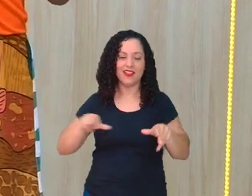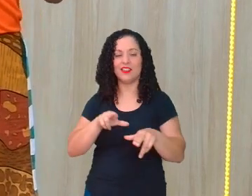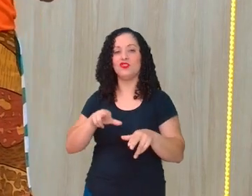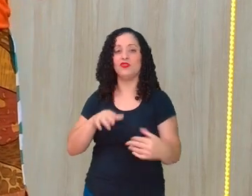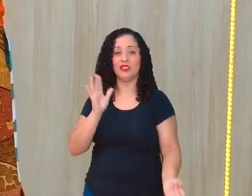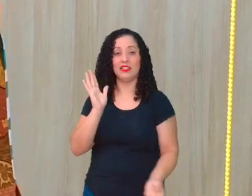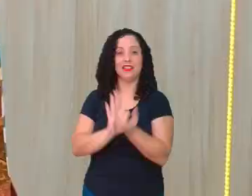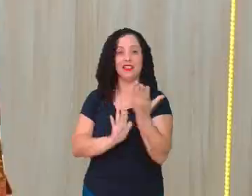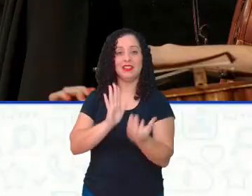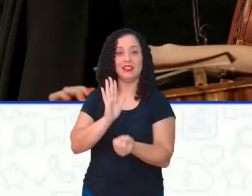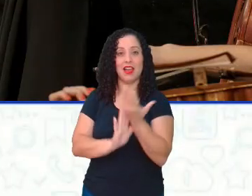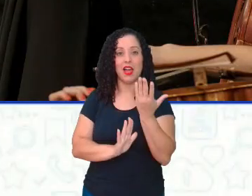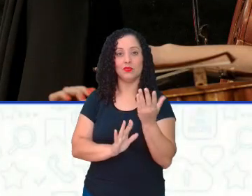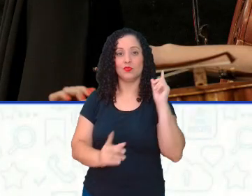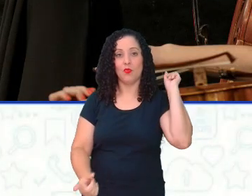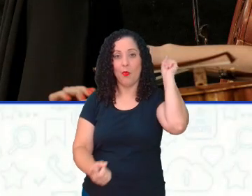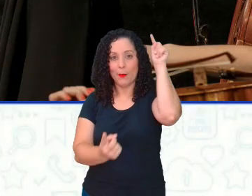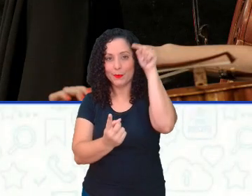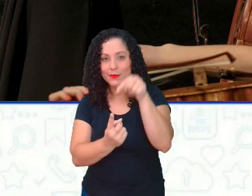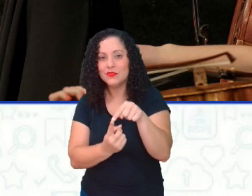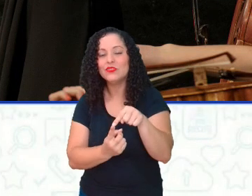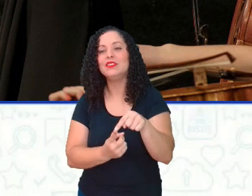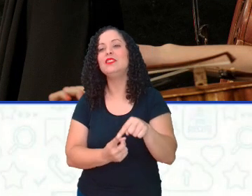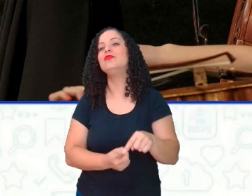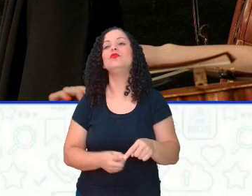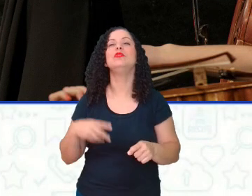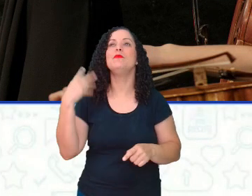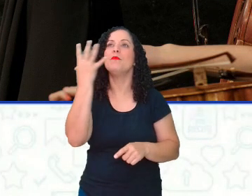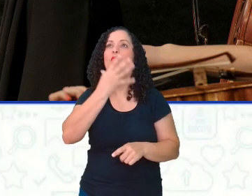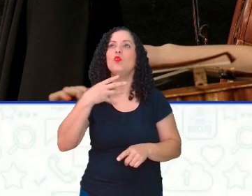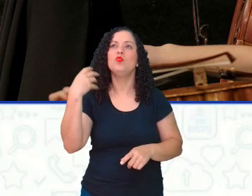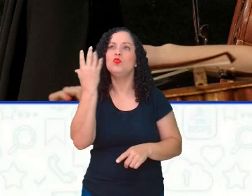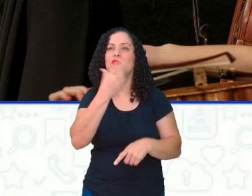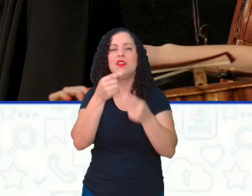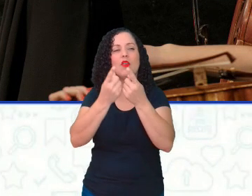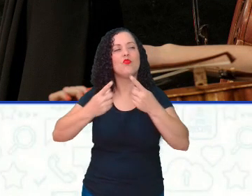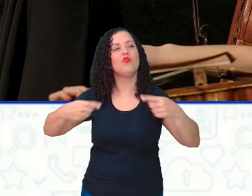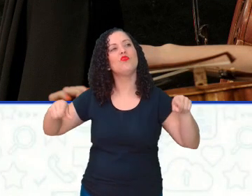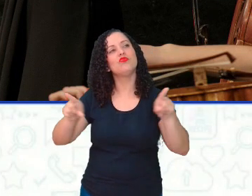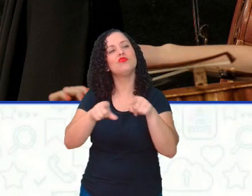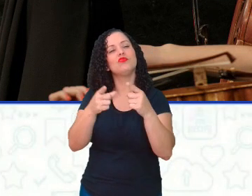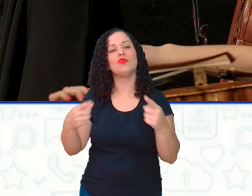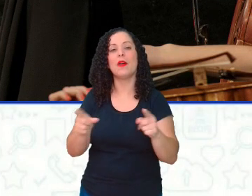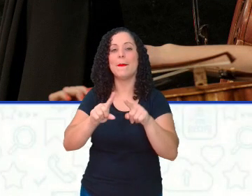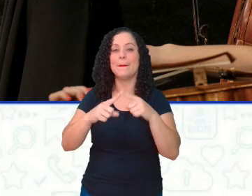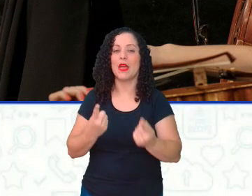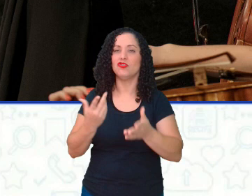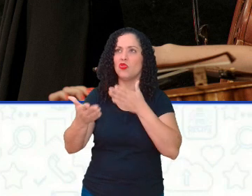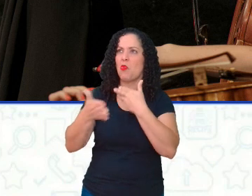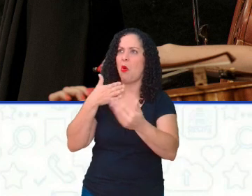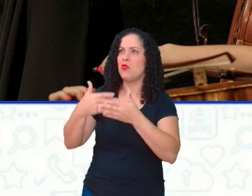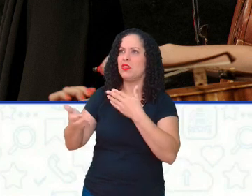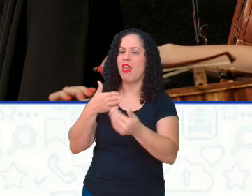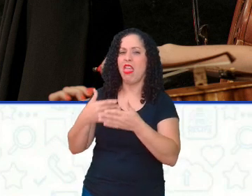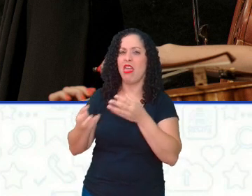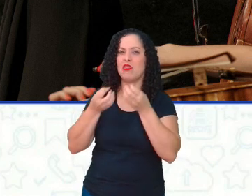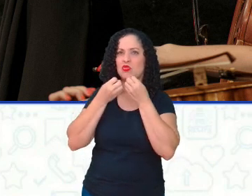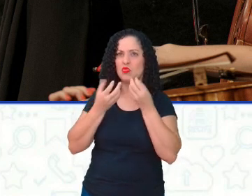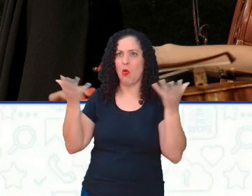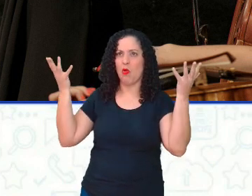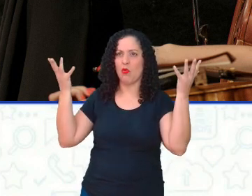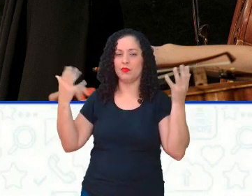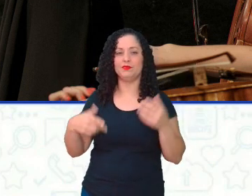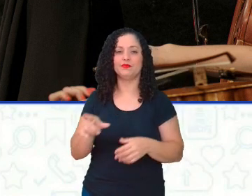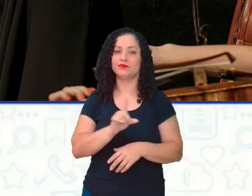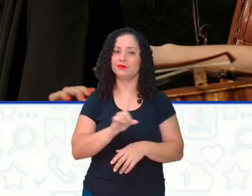são construídos com a finalidade de produzir sons. Mas não é qualquer som, né? Porque